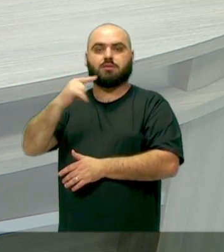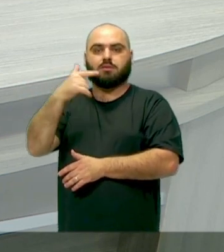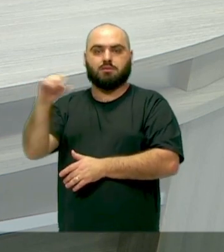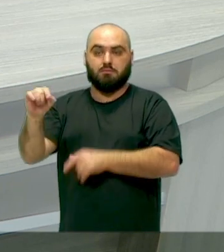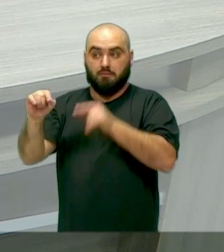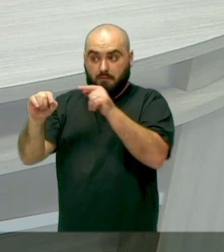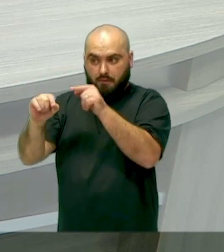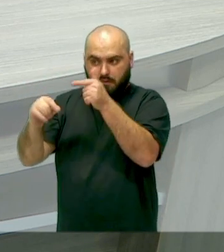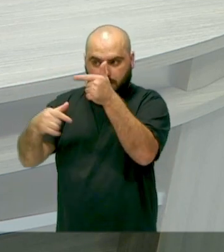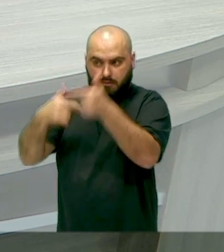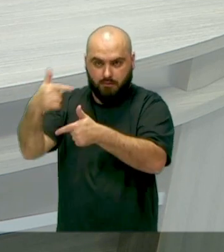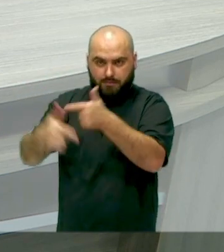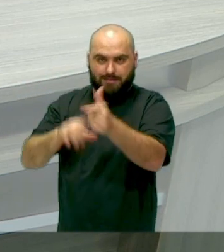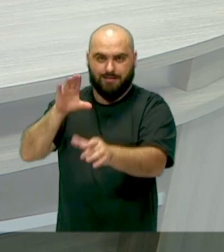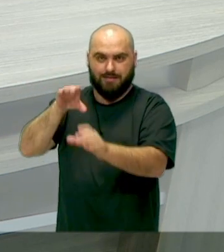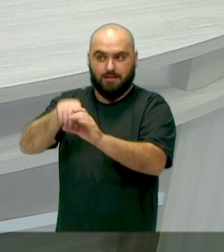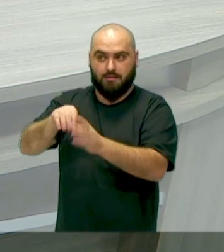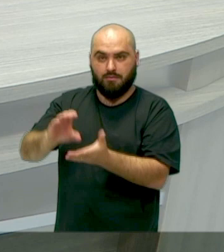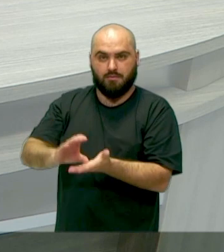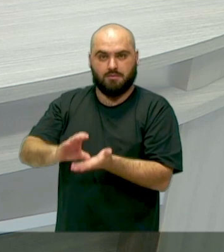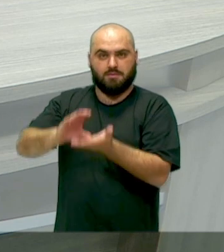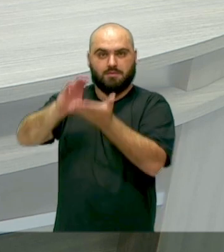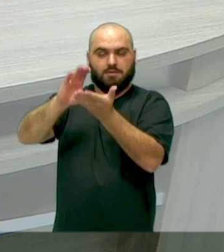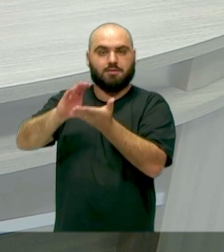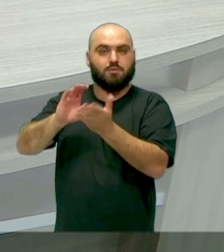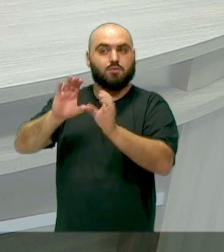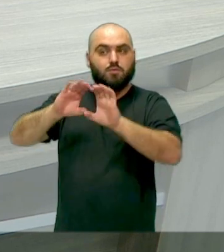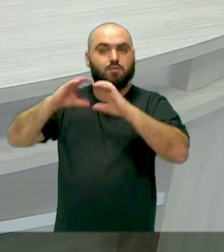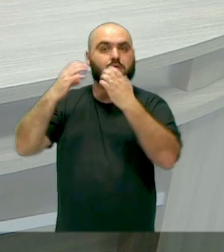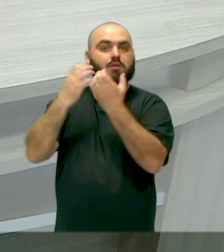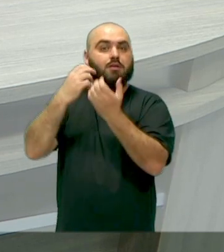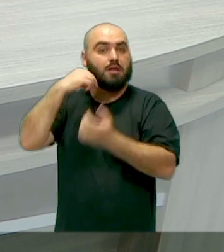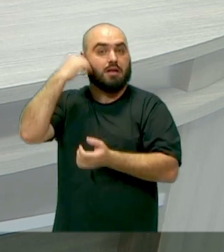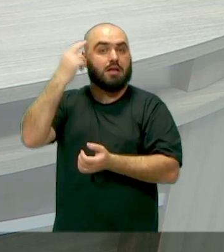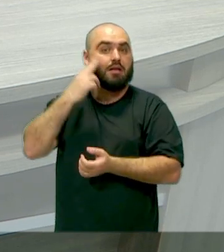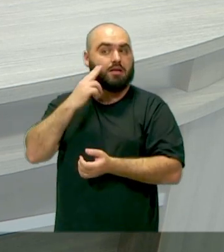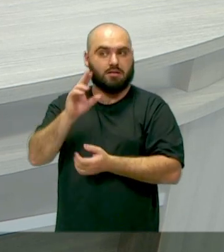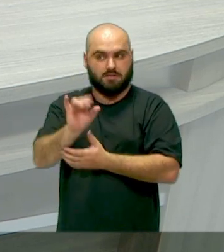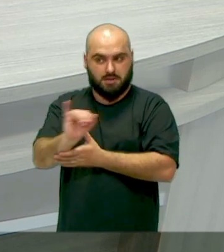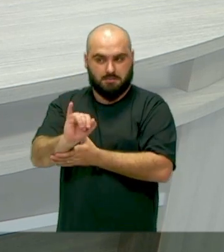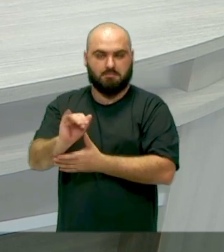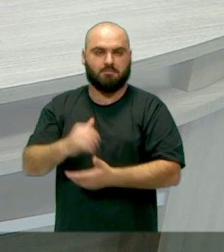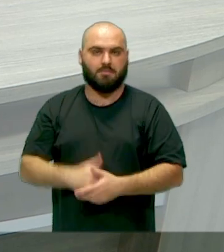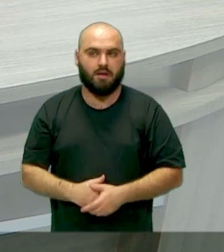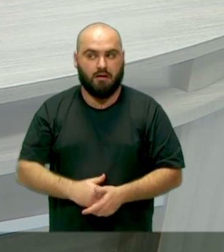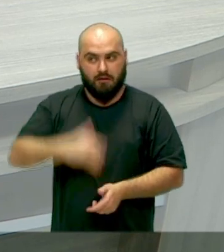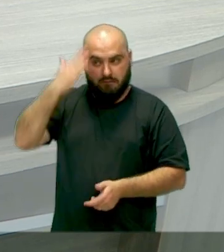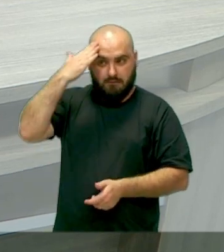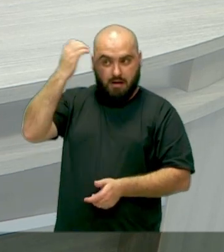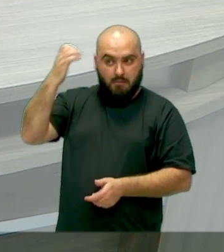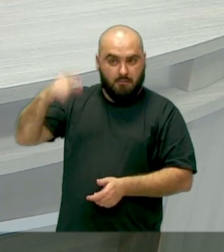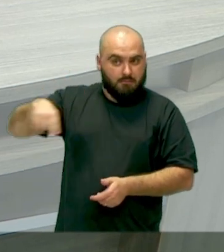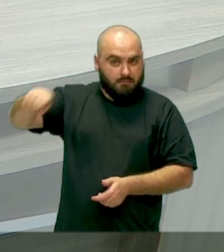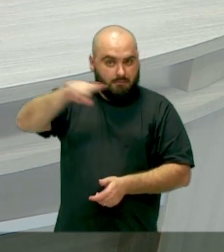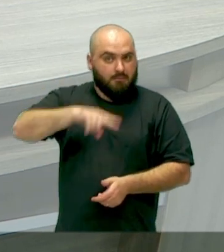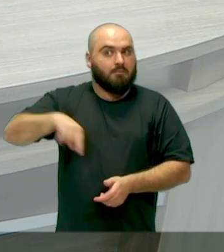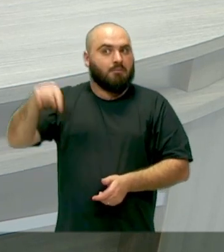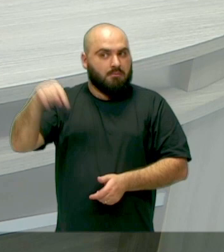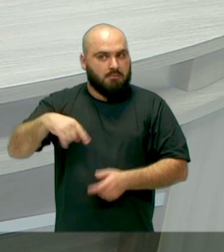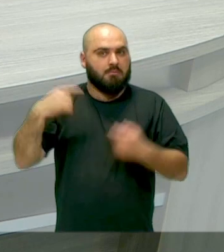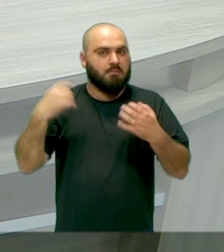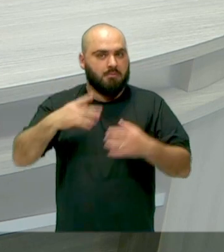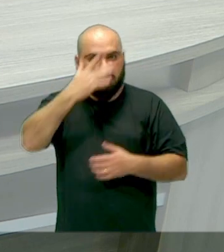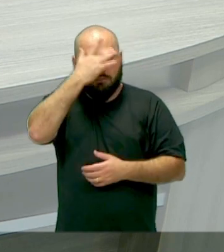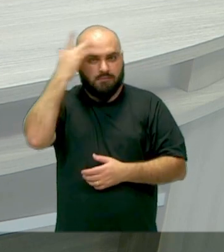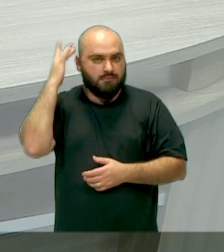integrante do Conselho da Comunidade Negra de Itajaí e, assim, famosíssima aqui no nosso programa.